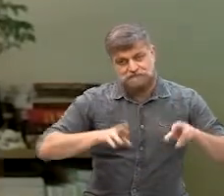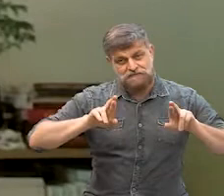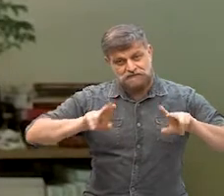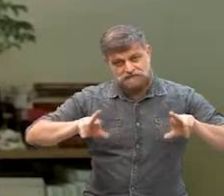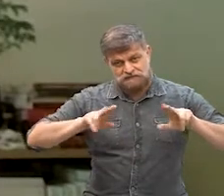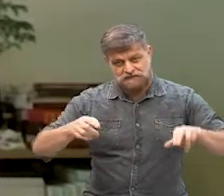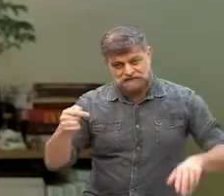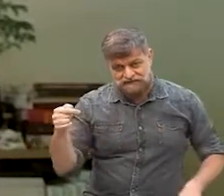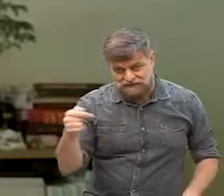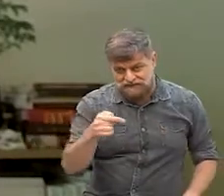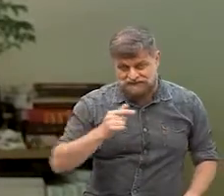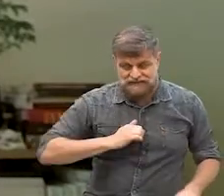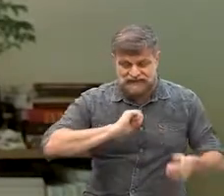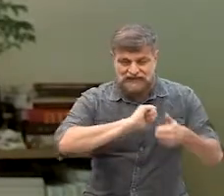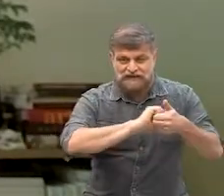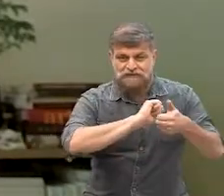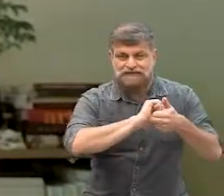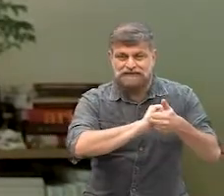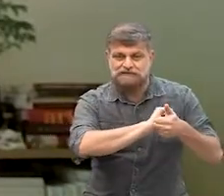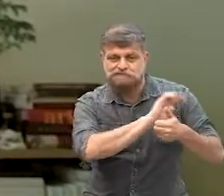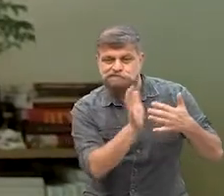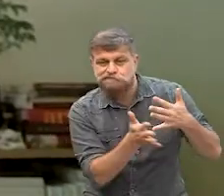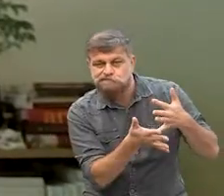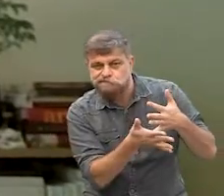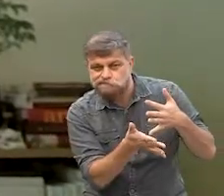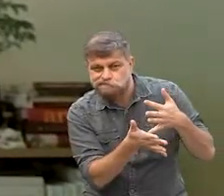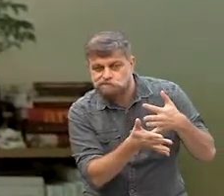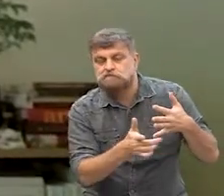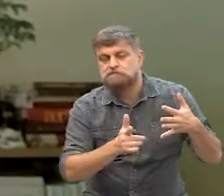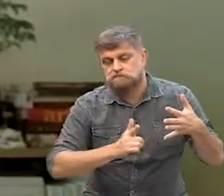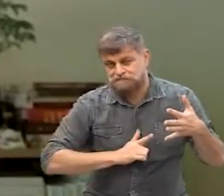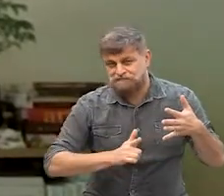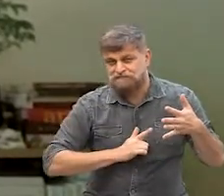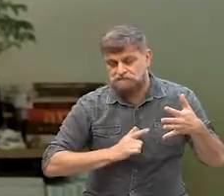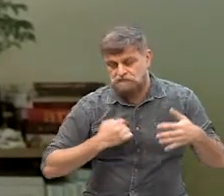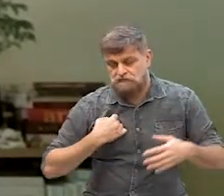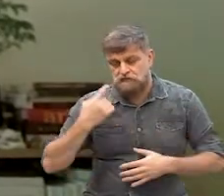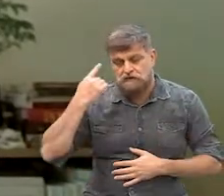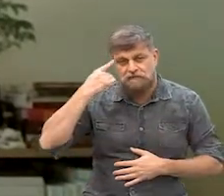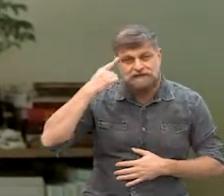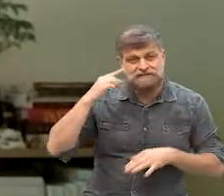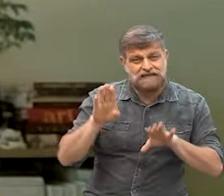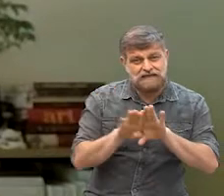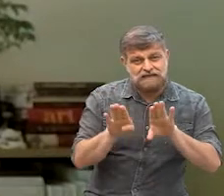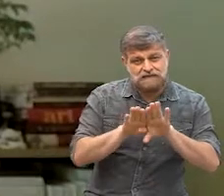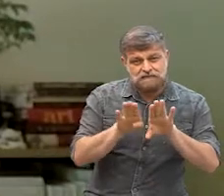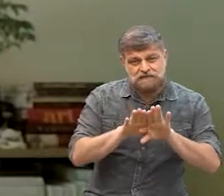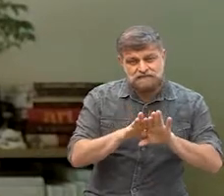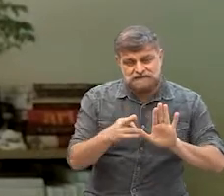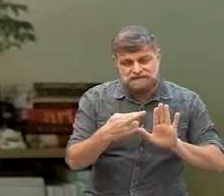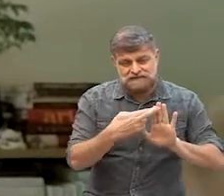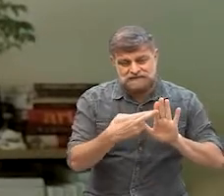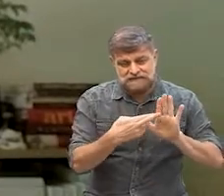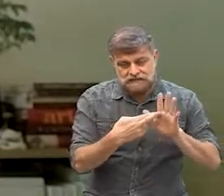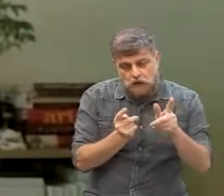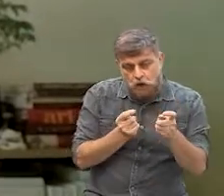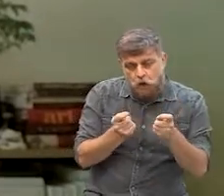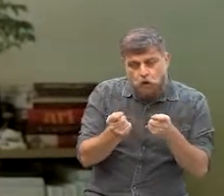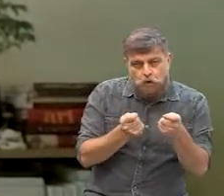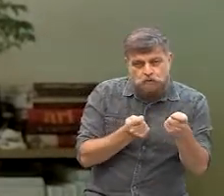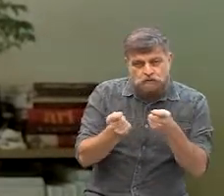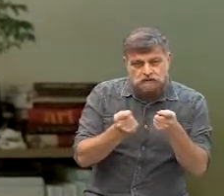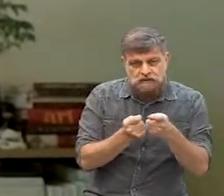uma perda, às vezes, de qualidade do produto, né? Então, a gente tem que pensar nisso, mas também regular